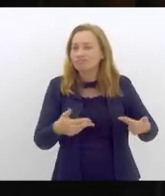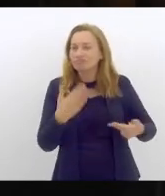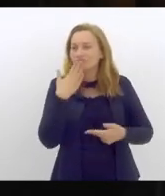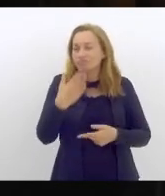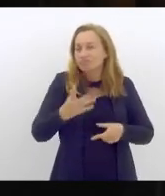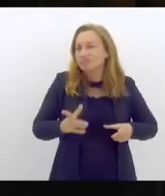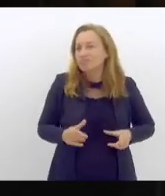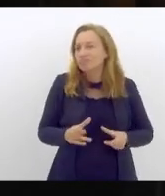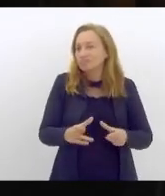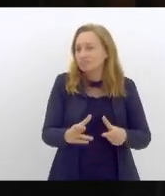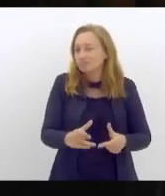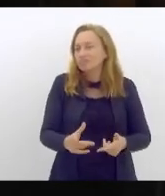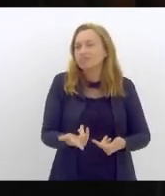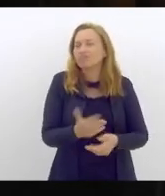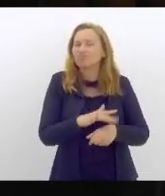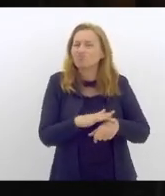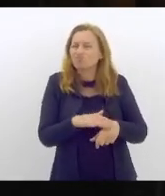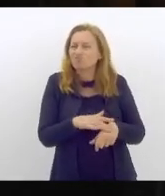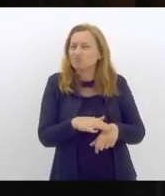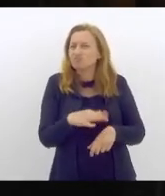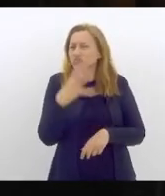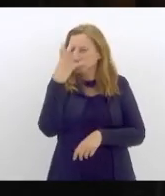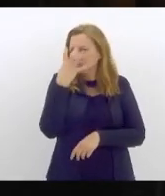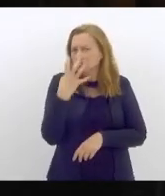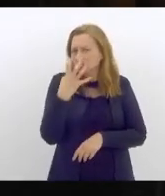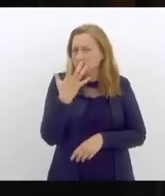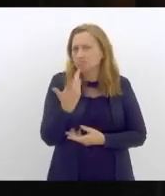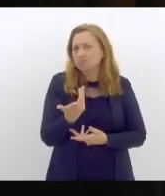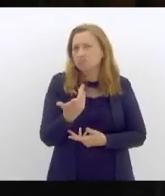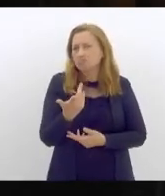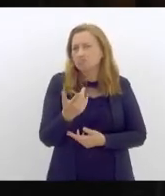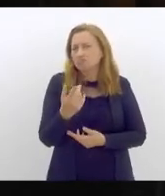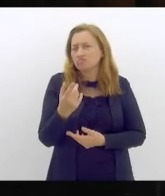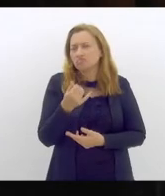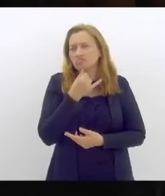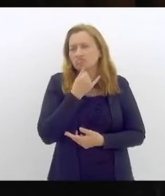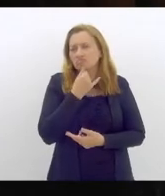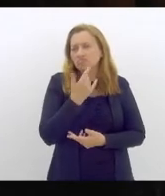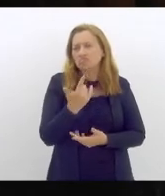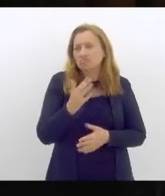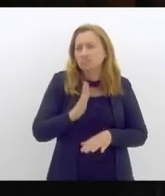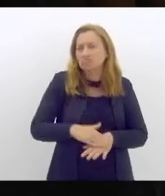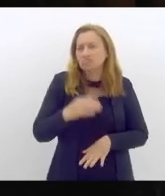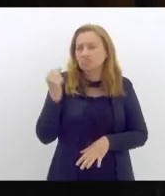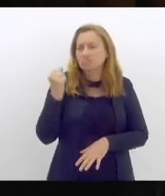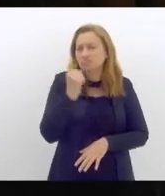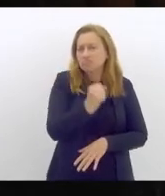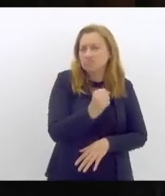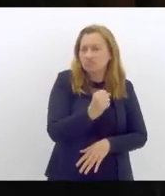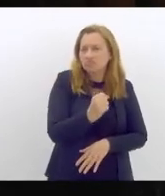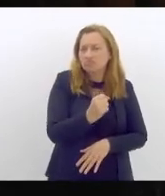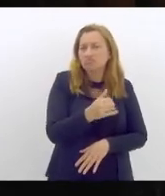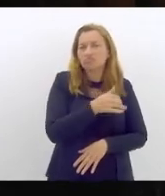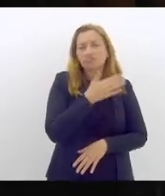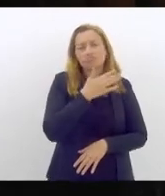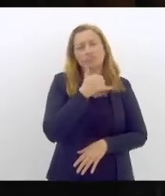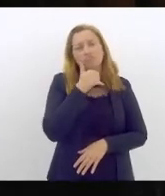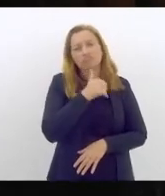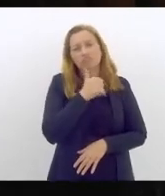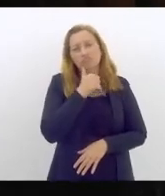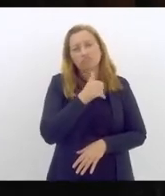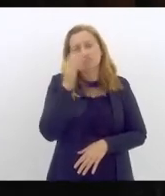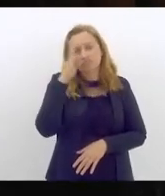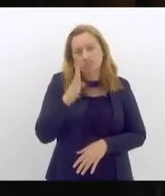tem essa doença tão terrível para nossa humanidade é a que mais mata mulheres no Brasil